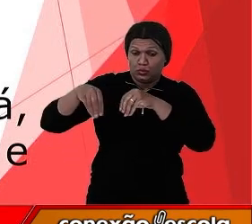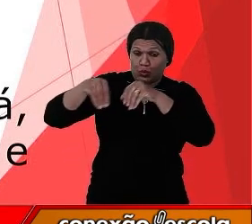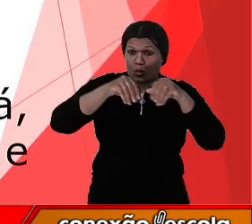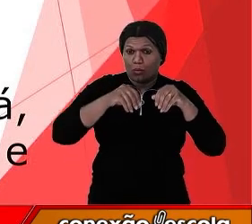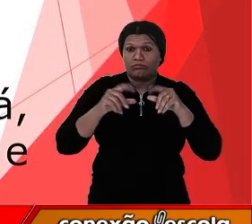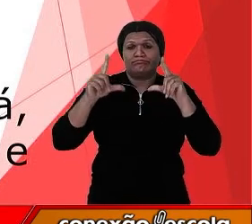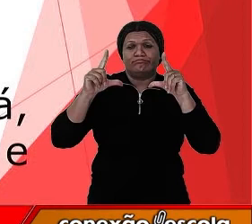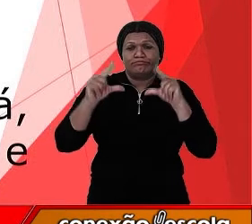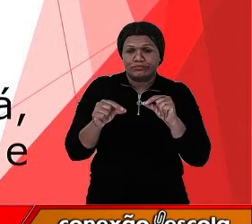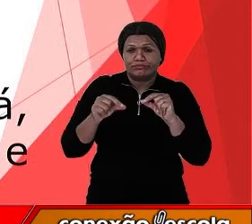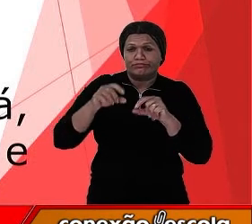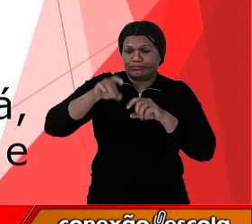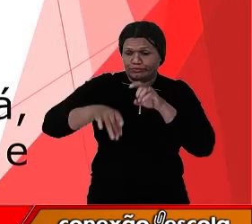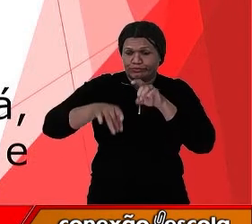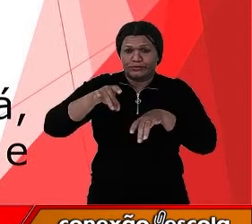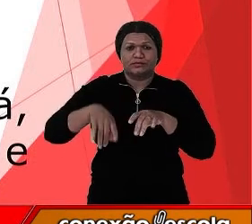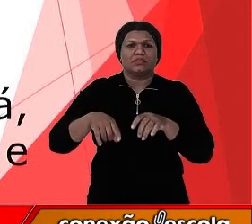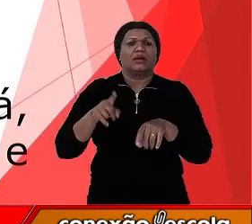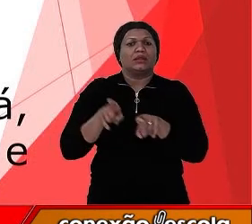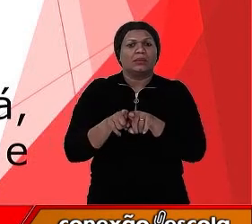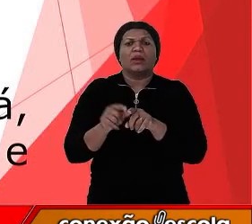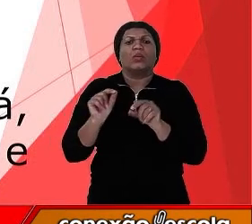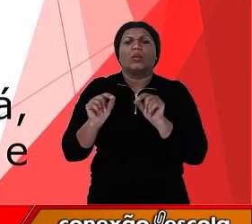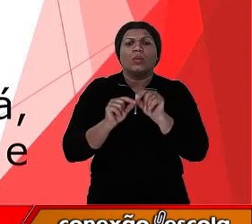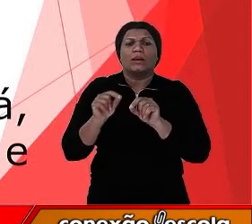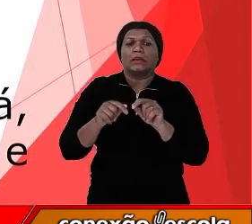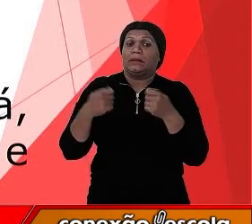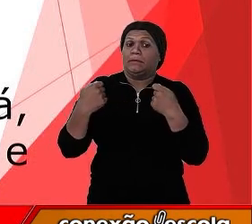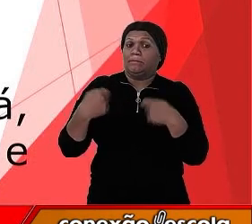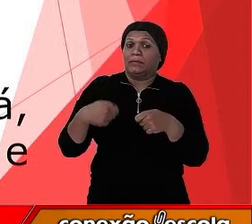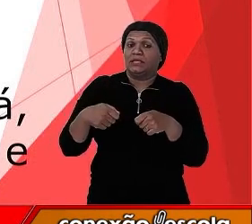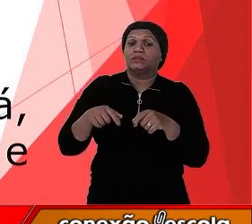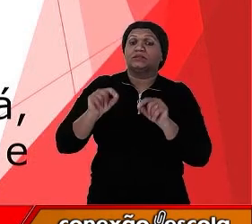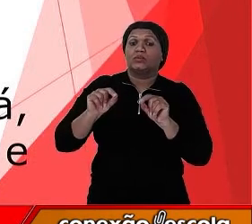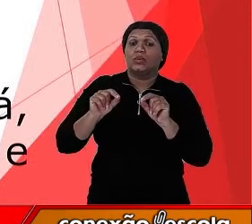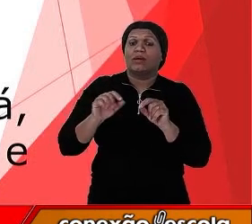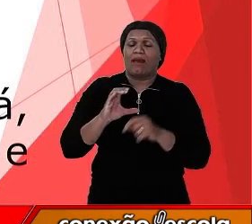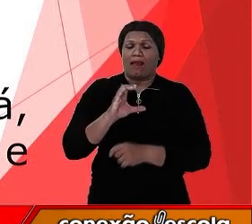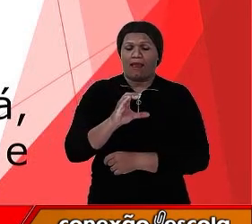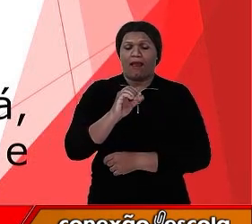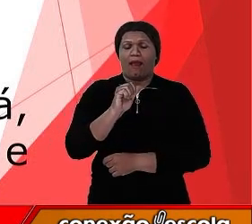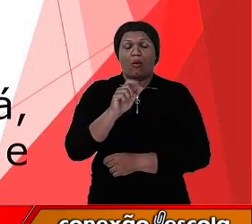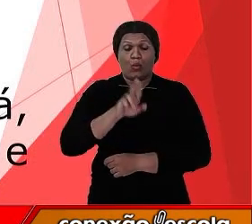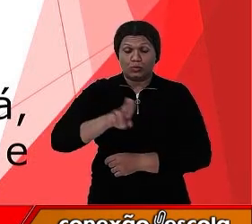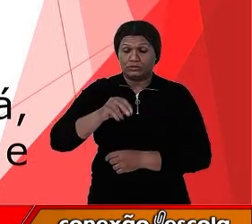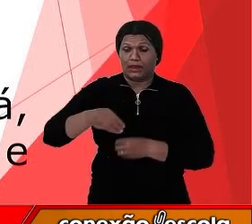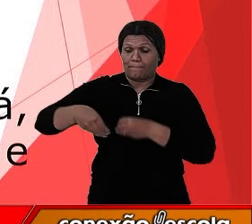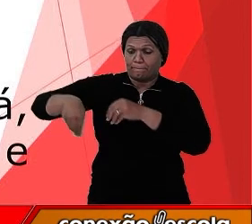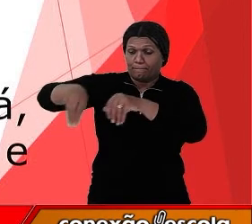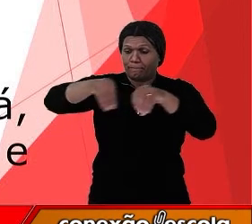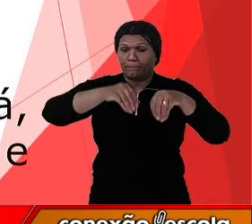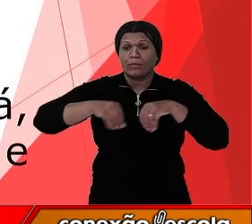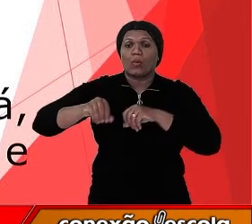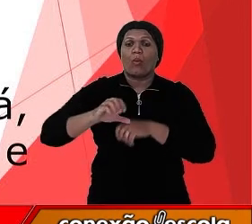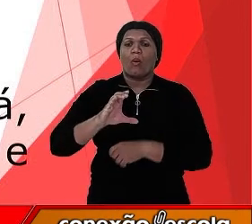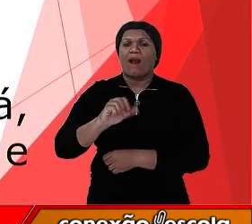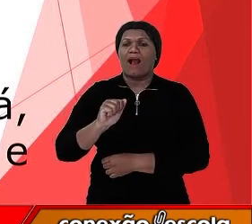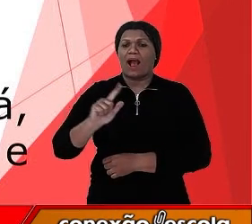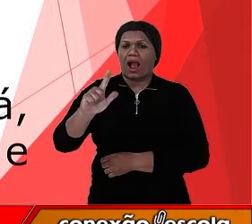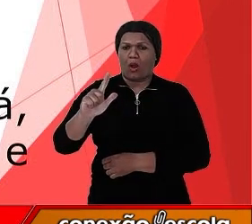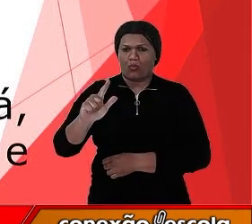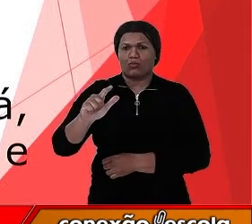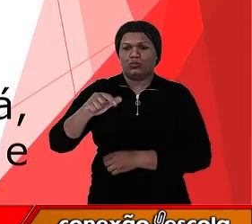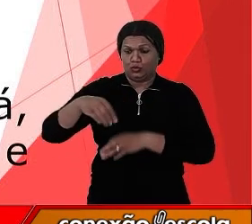índice de acidez ser necessário a utilização da técnica da calagem consiste em jogar calmo